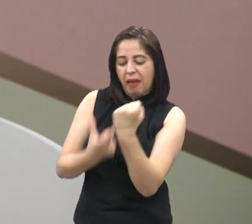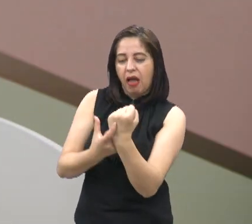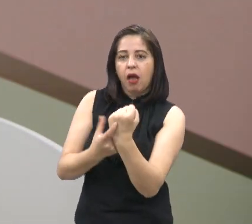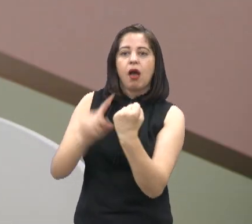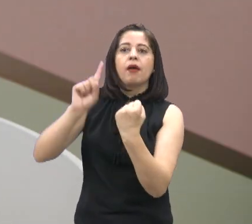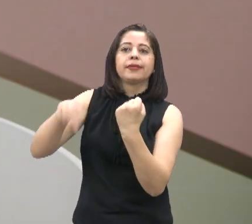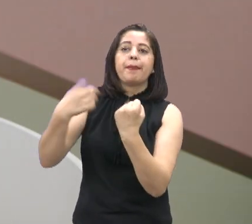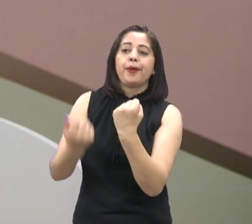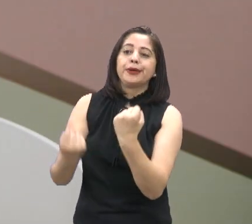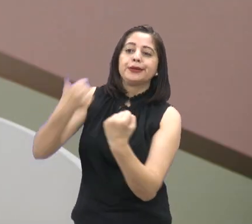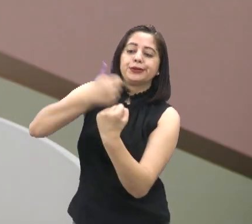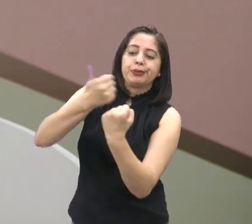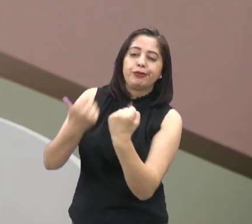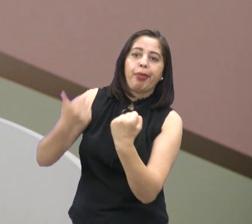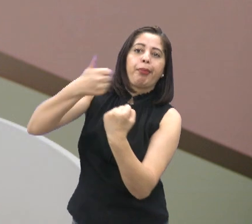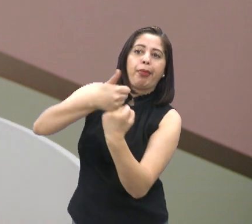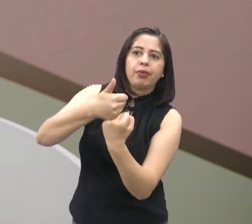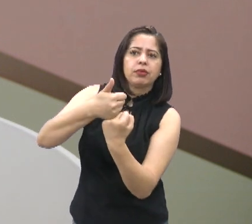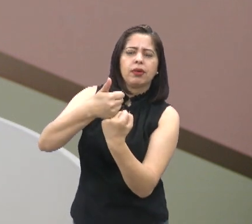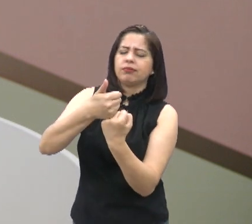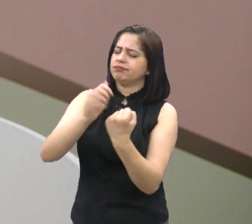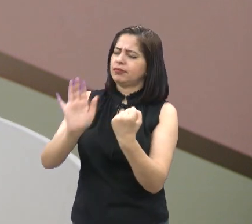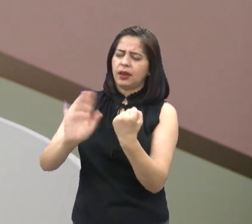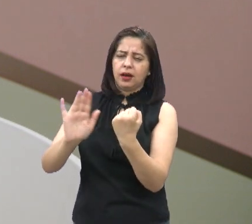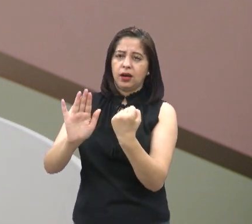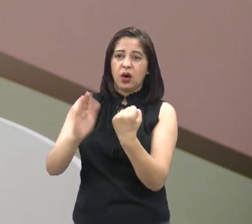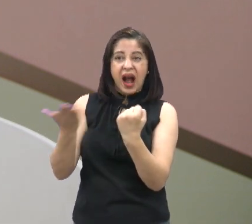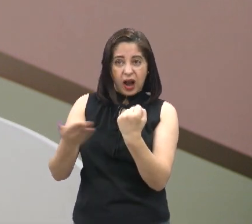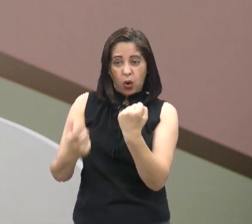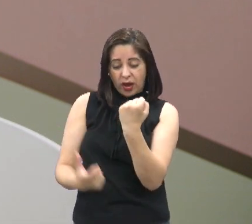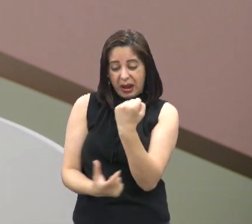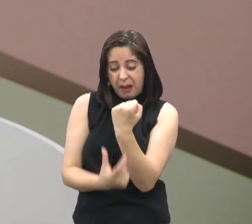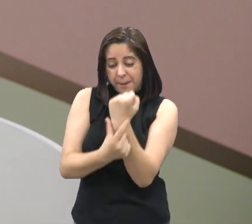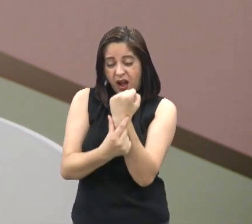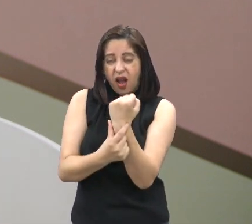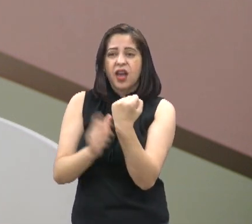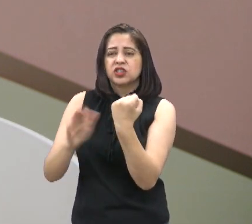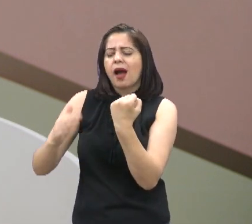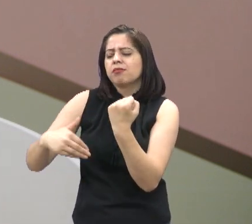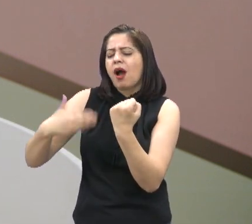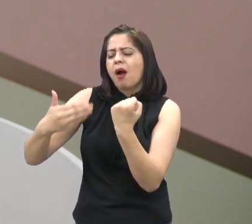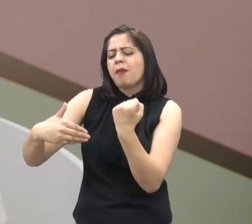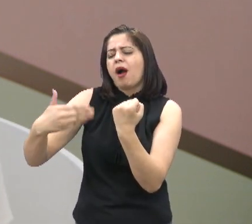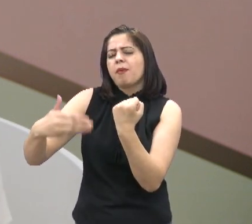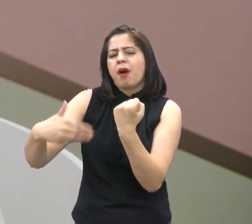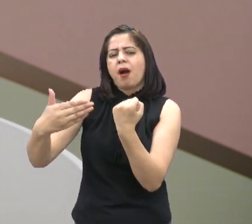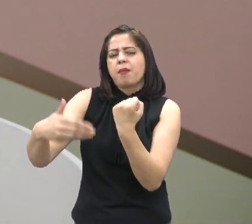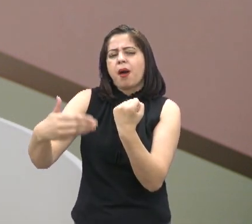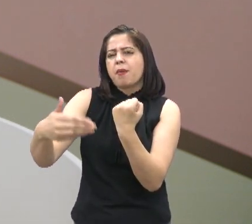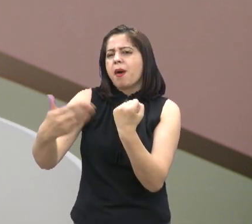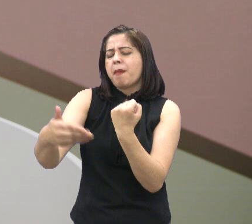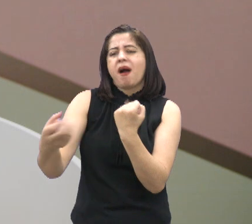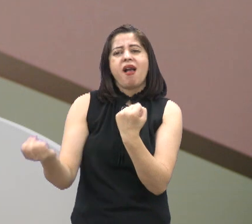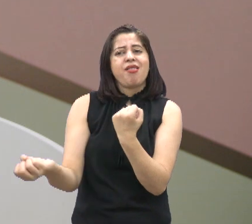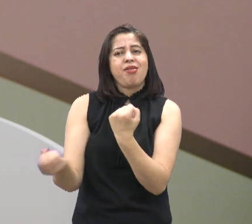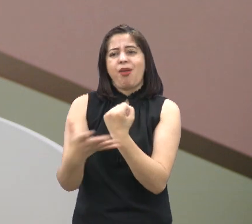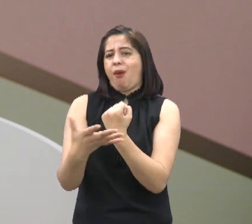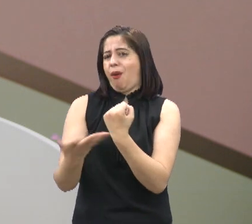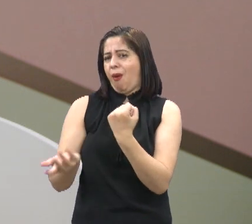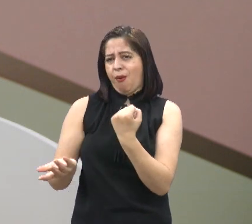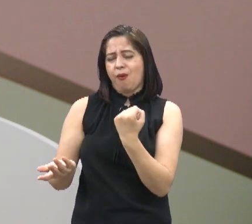essa prótese. Né? Mas já existem próteses mais modernas, que têm uma durabilidade maior,